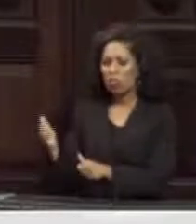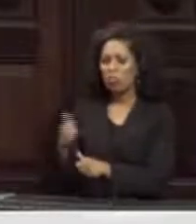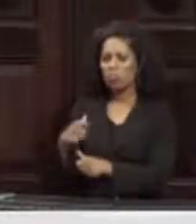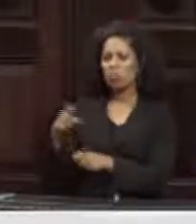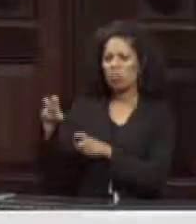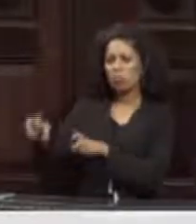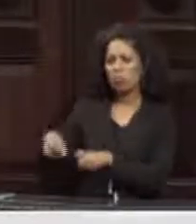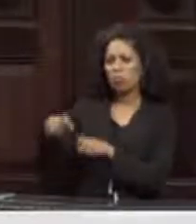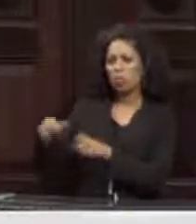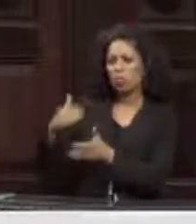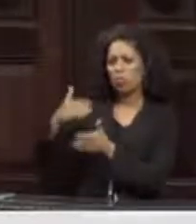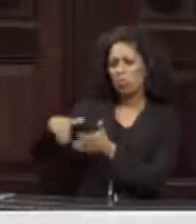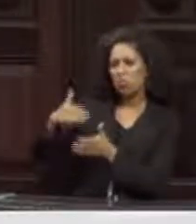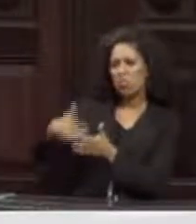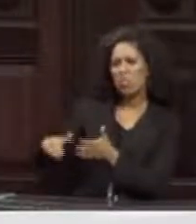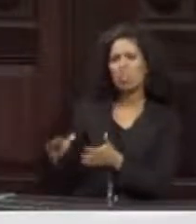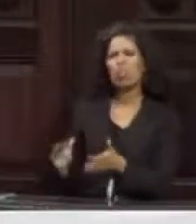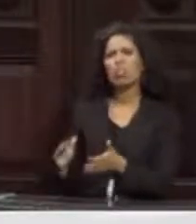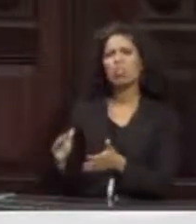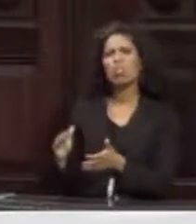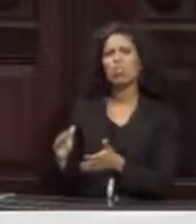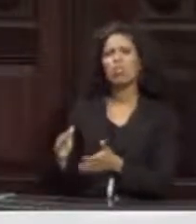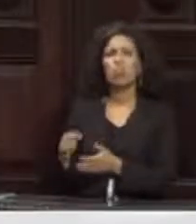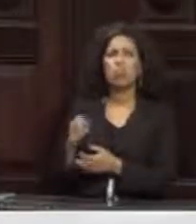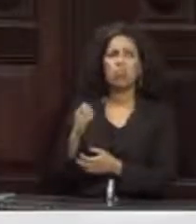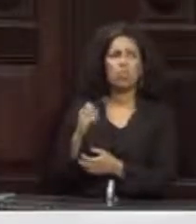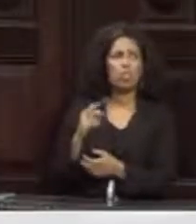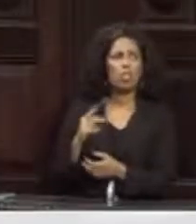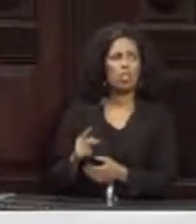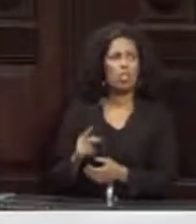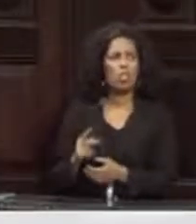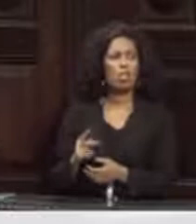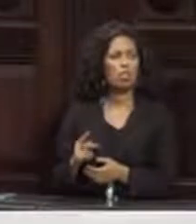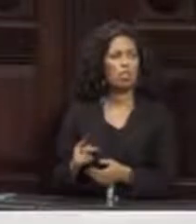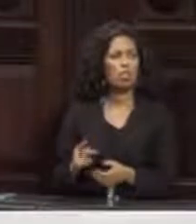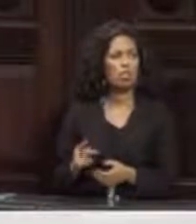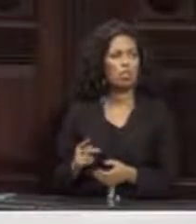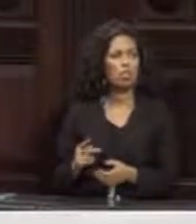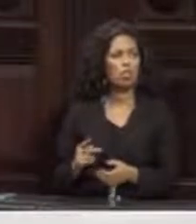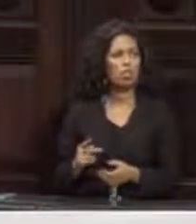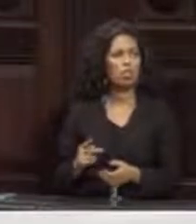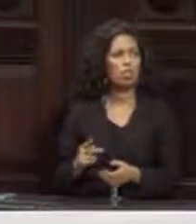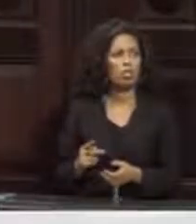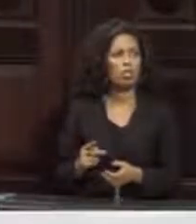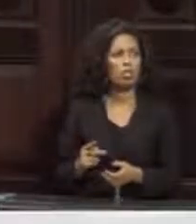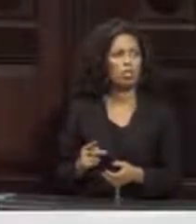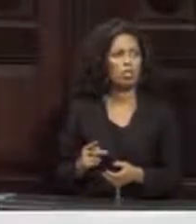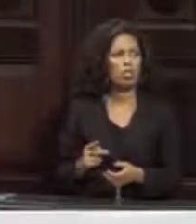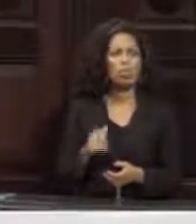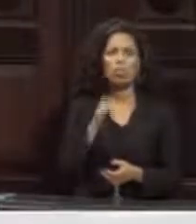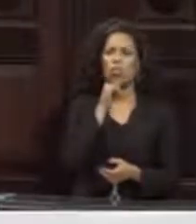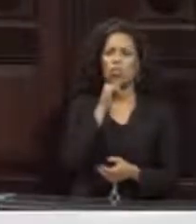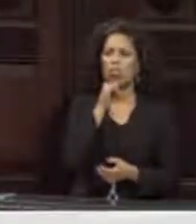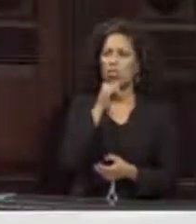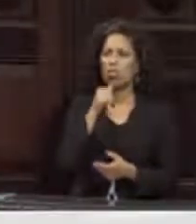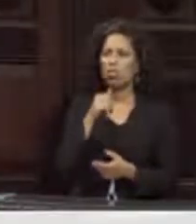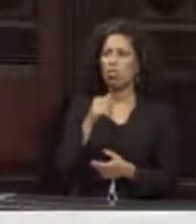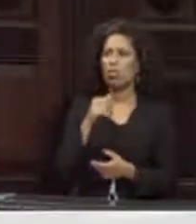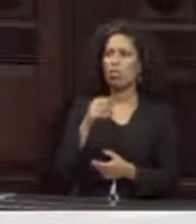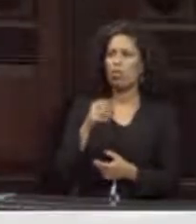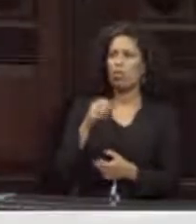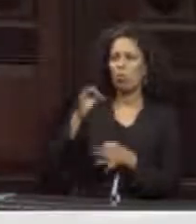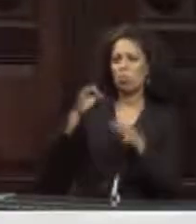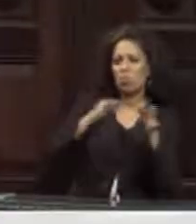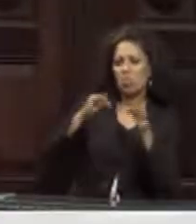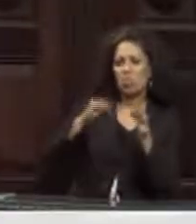Comissão de Tributação, fosse para tratar, por exemplo, né, do caso das isenções fiscais, e acho que